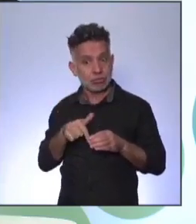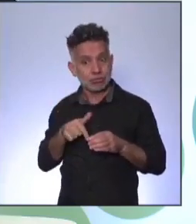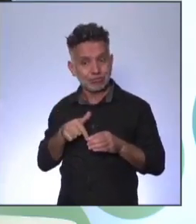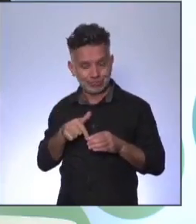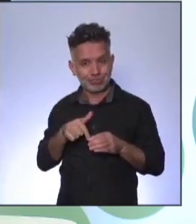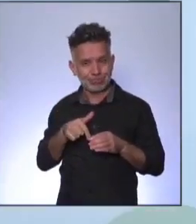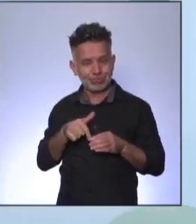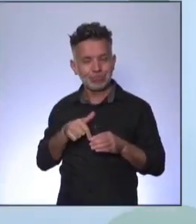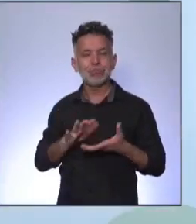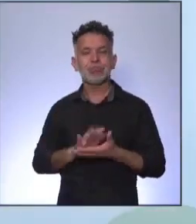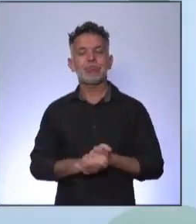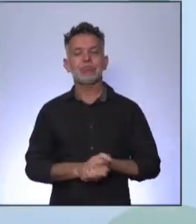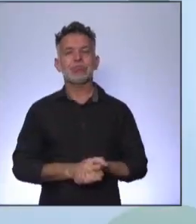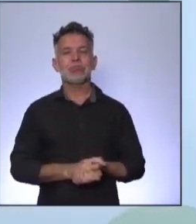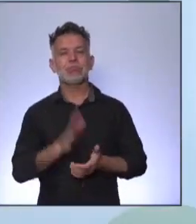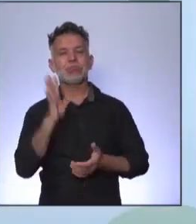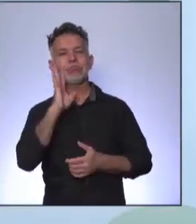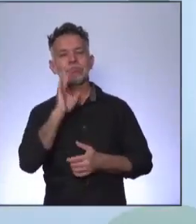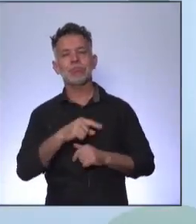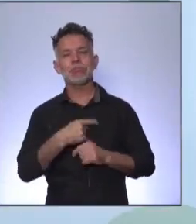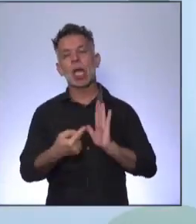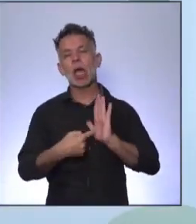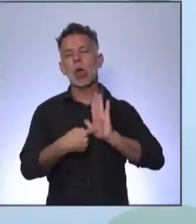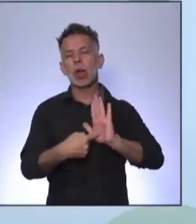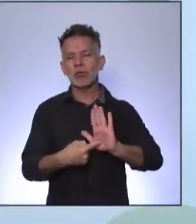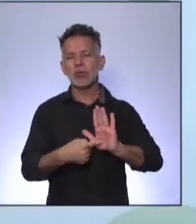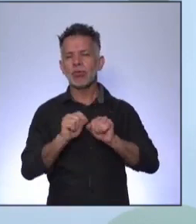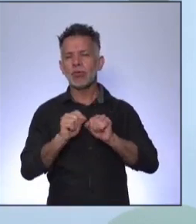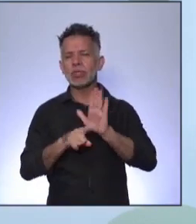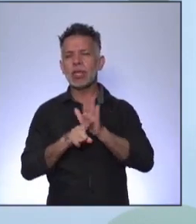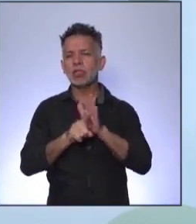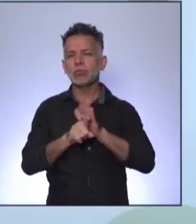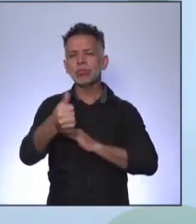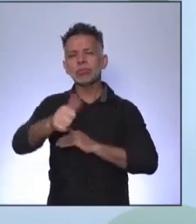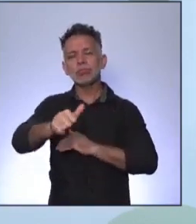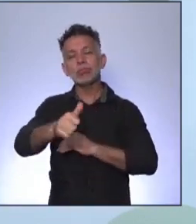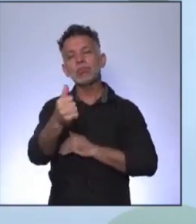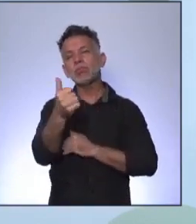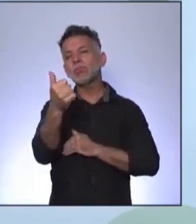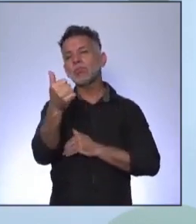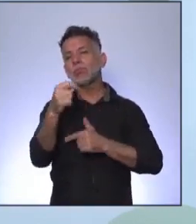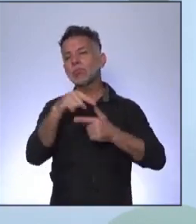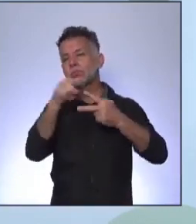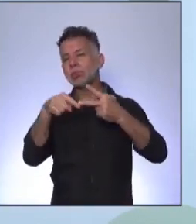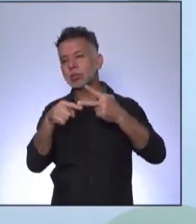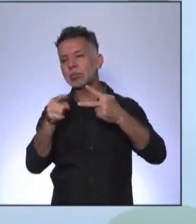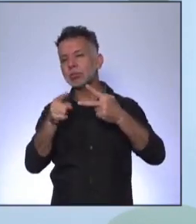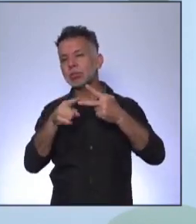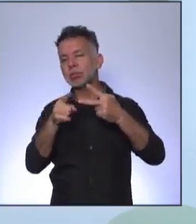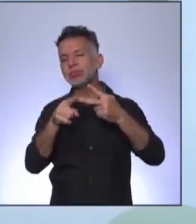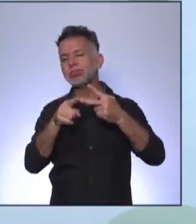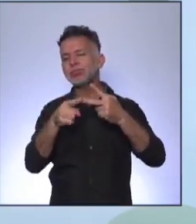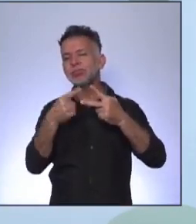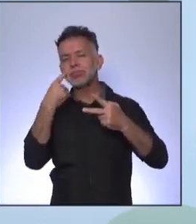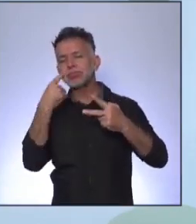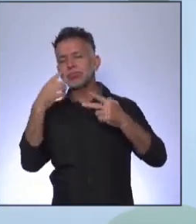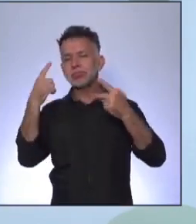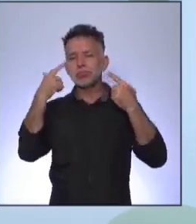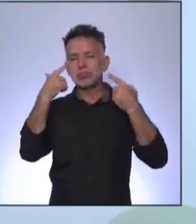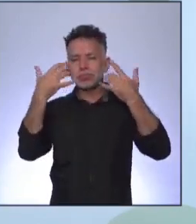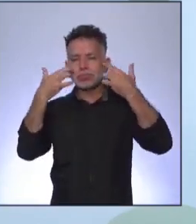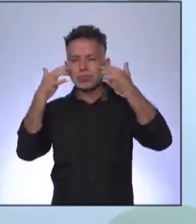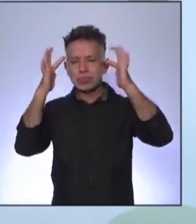Legal. Então, agora a gente vai passar para a análise desse segundo caso, né, para a gente poder fazer uma outra verificação. Vamos